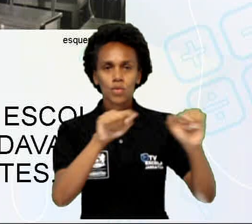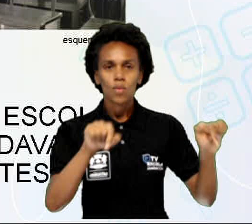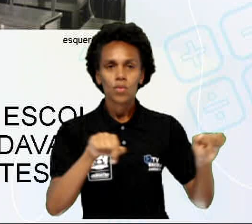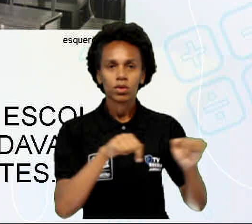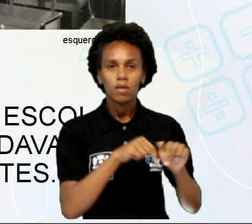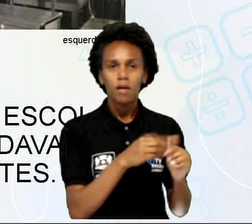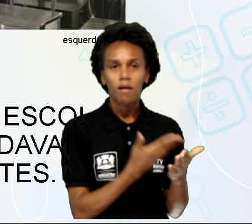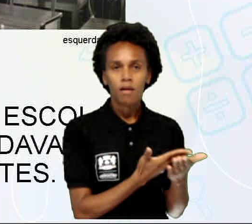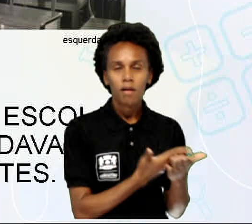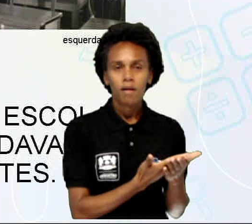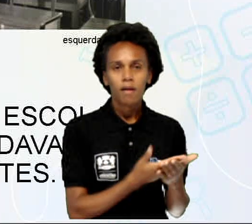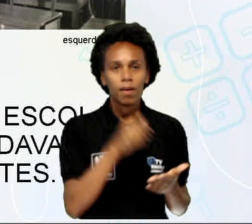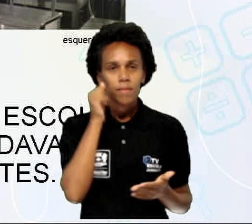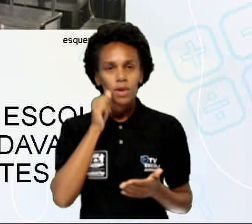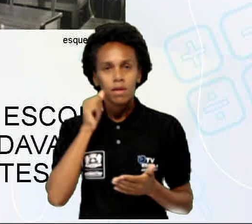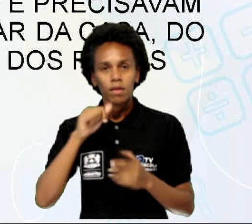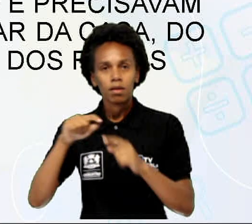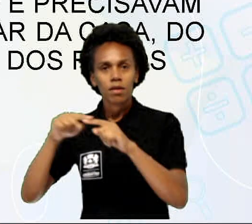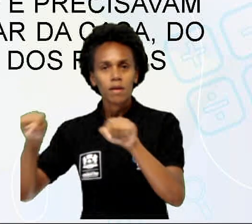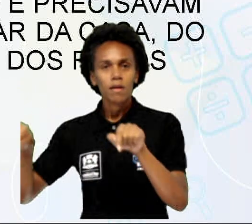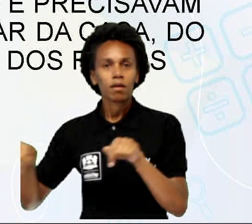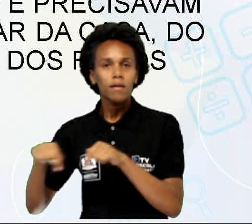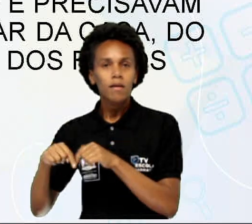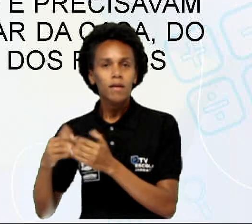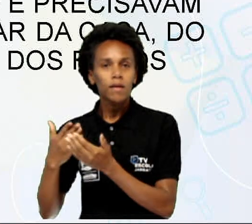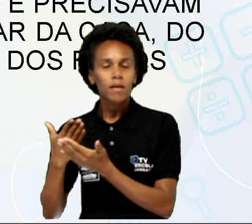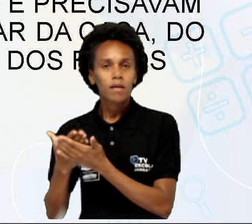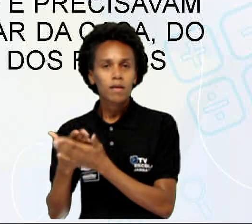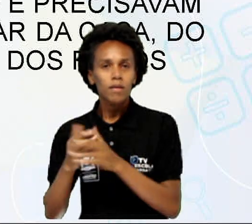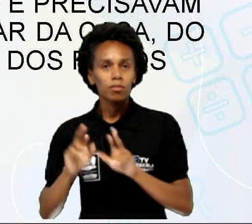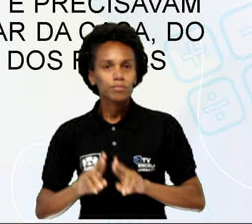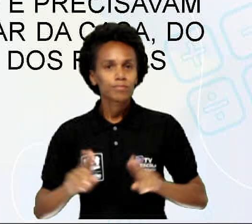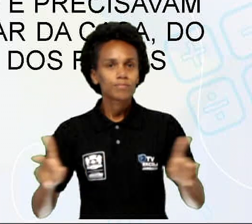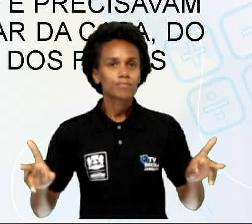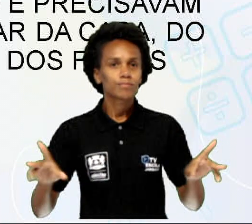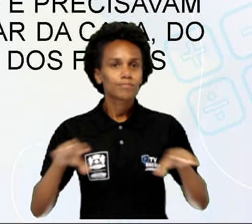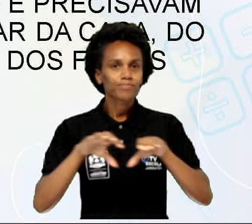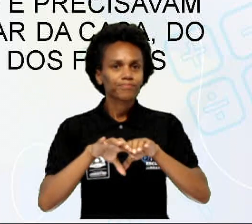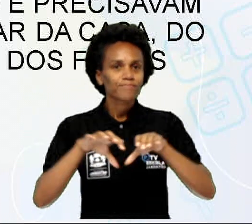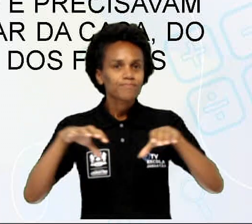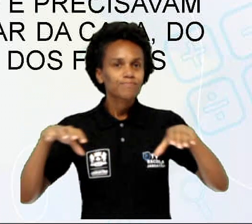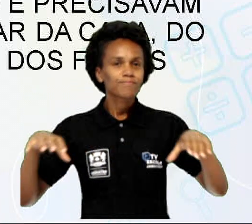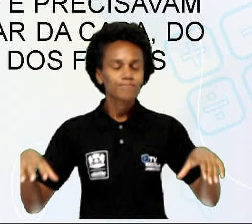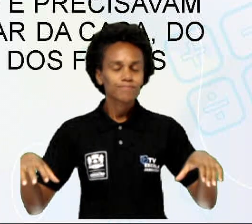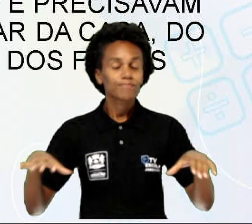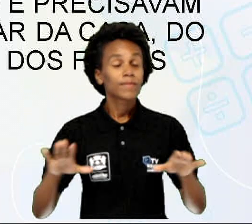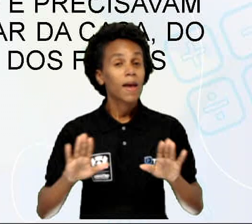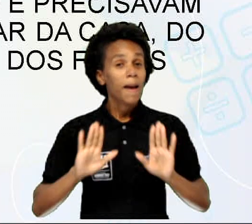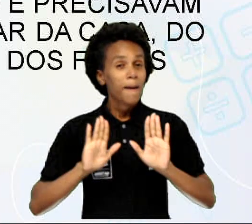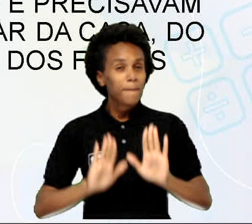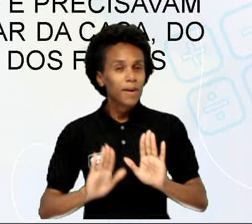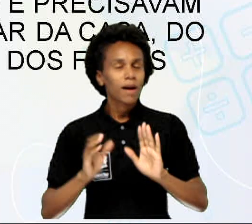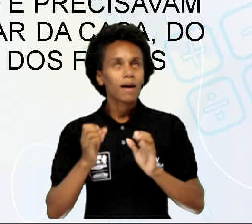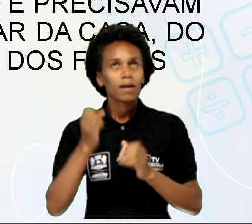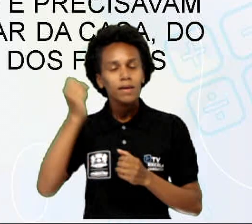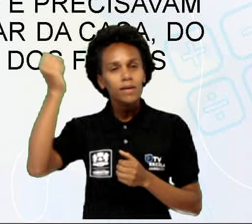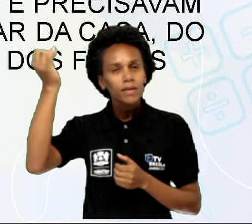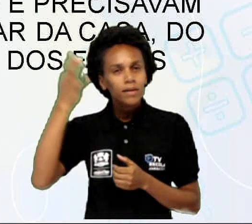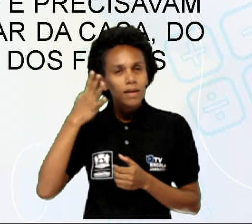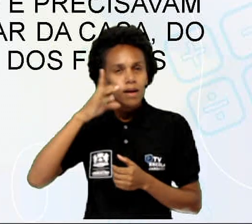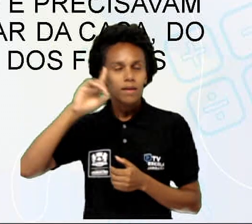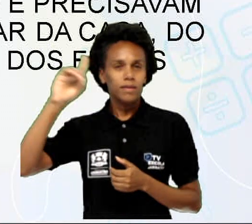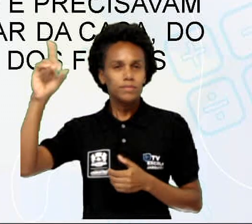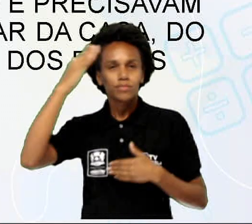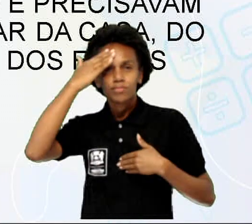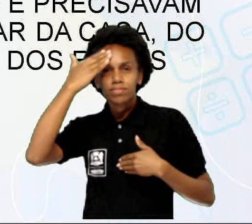dia, algumas coisas mudaram. Vamos ver. Olha só, ainda falando da educação lá do passado,